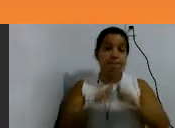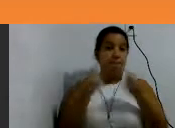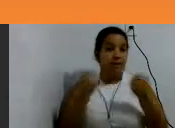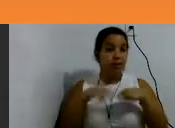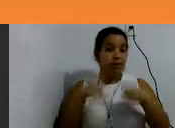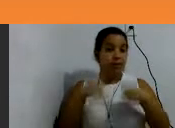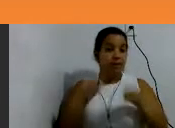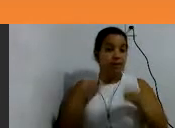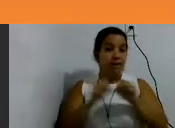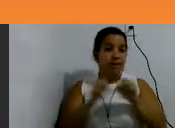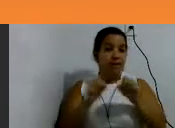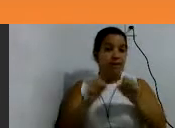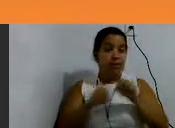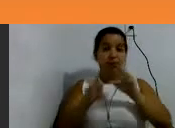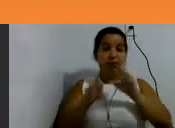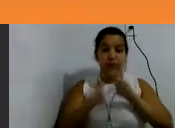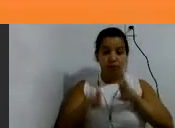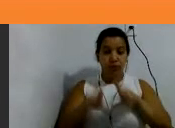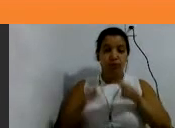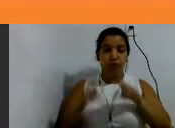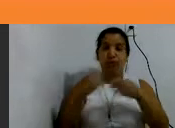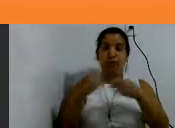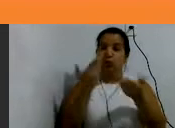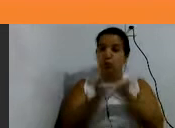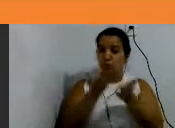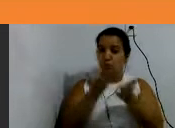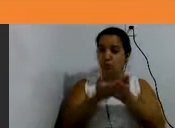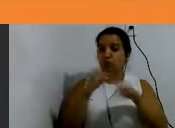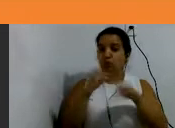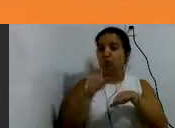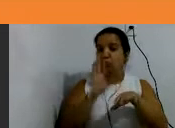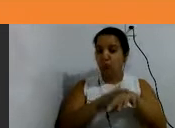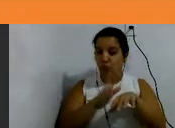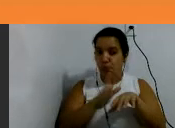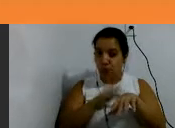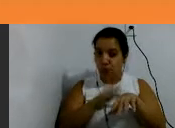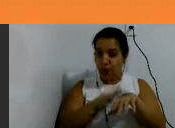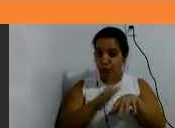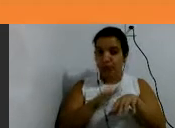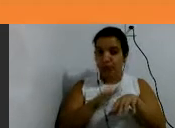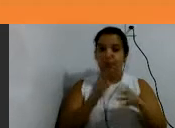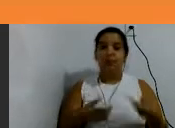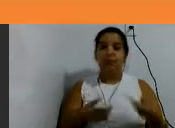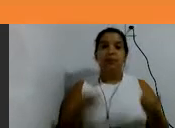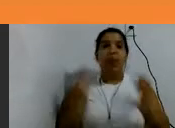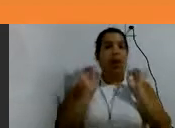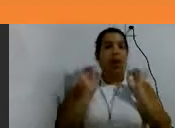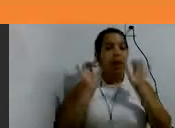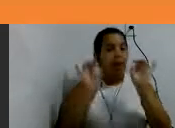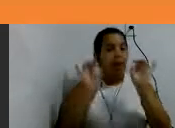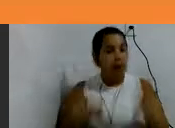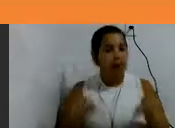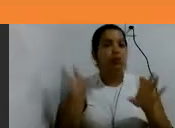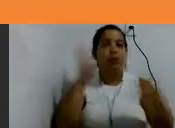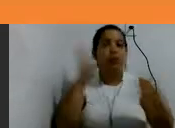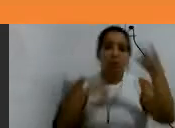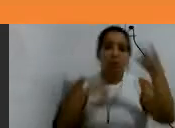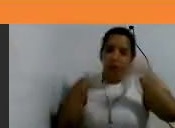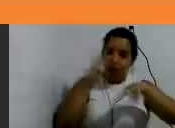um diagnóstico diferencial. Então, sempre quando a gente fala diagnóstico diferencial, é laboratório de análises